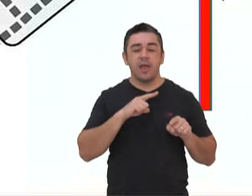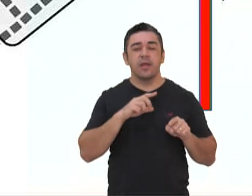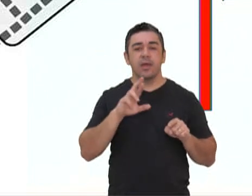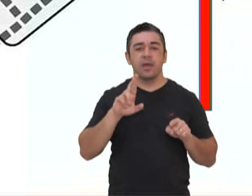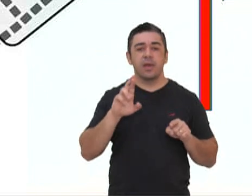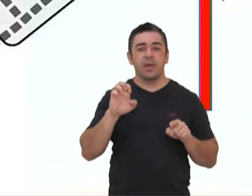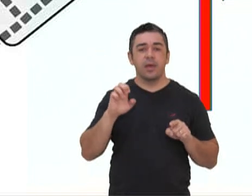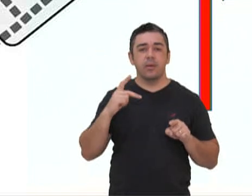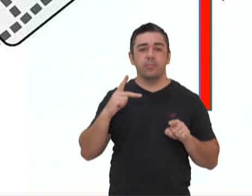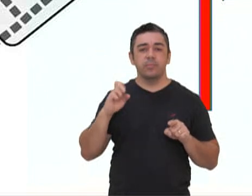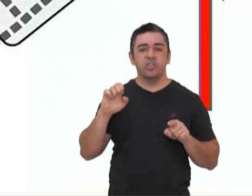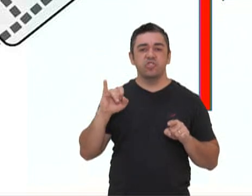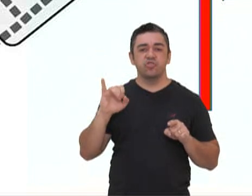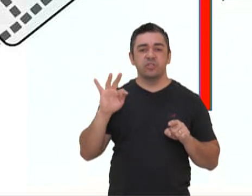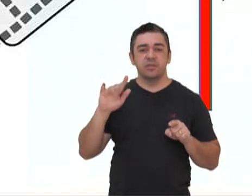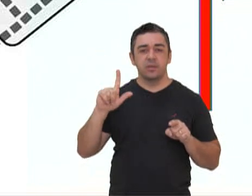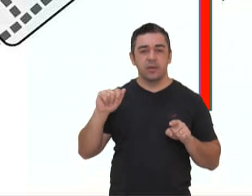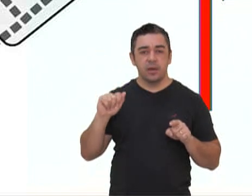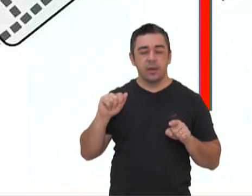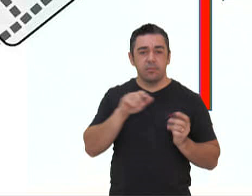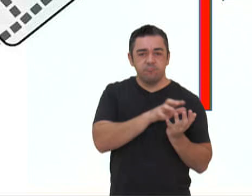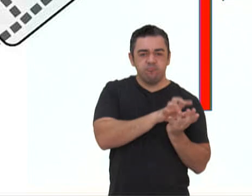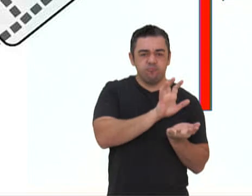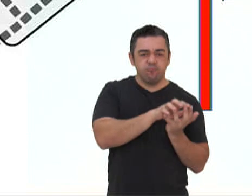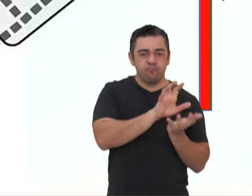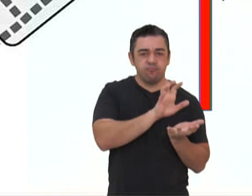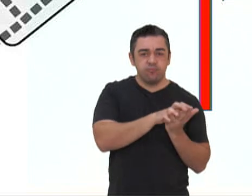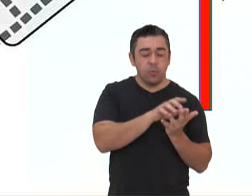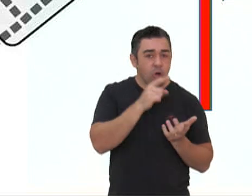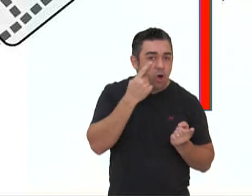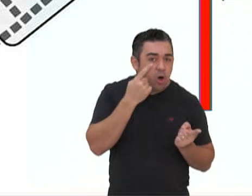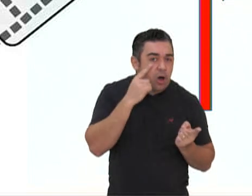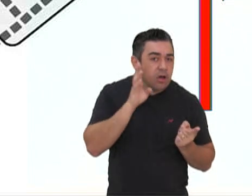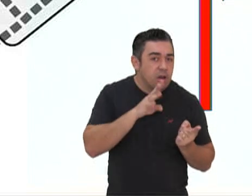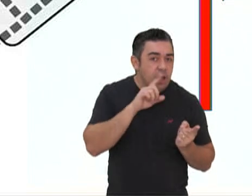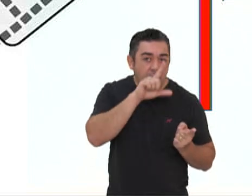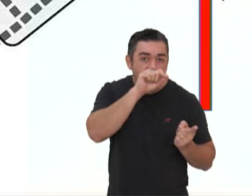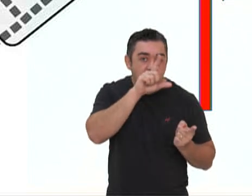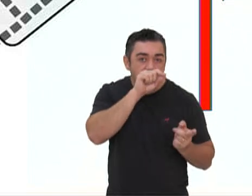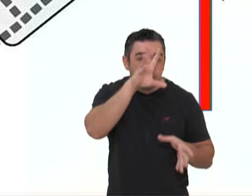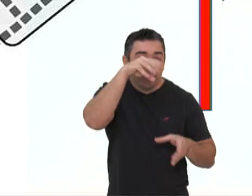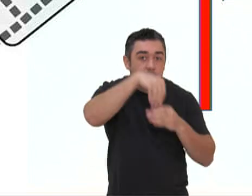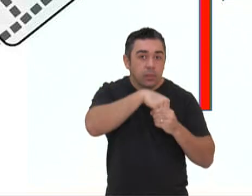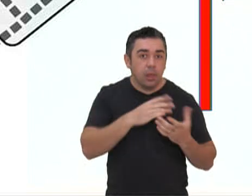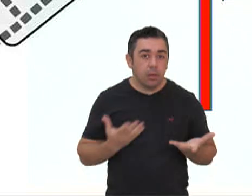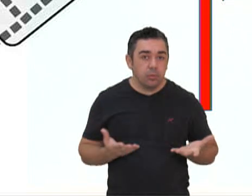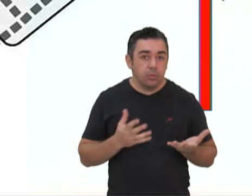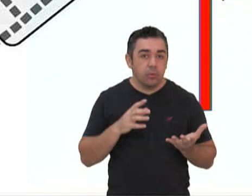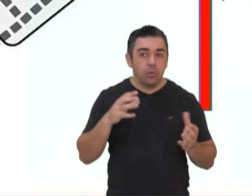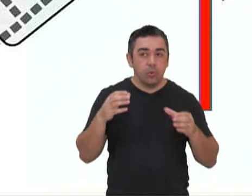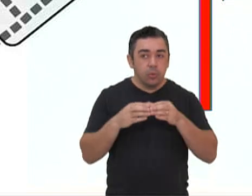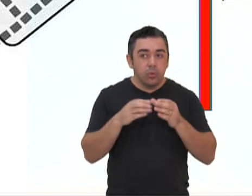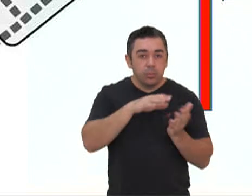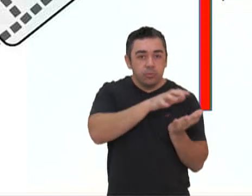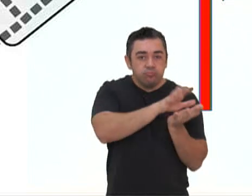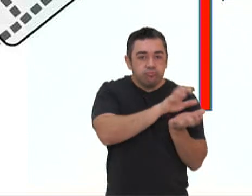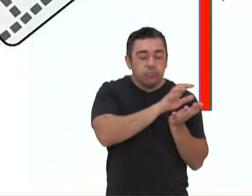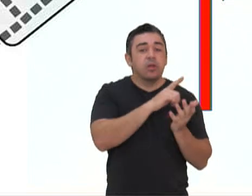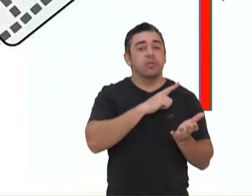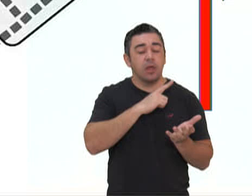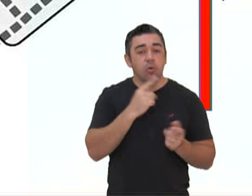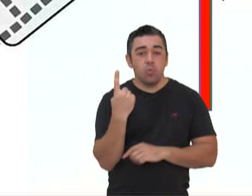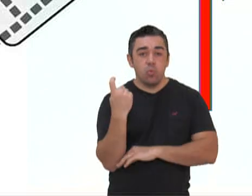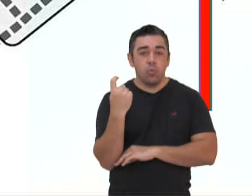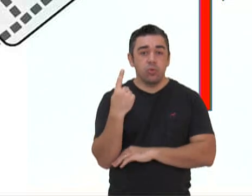E olha que bacana, as aves são répteis. Está dentro do grupo Reptilia. É um grupo monofilético porque tem